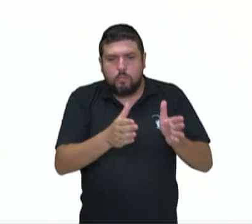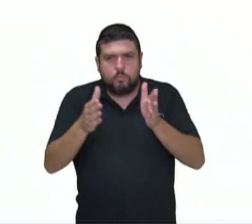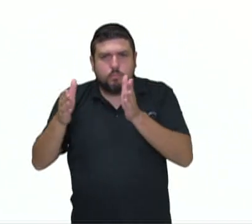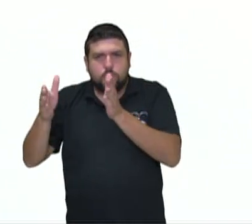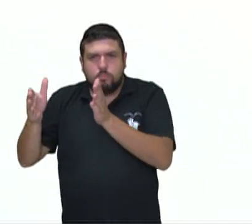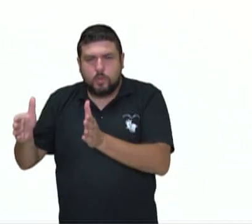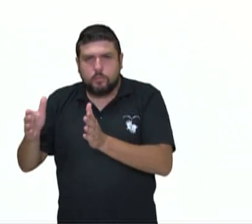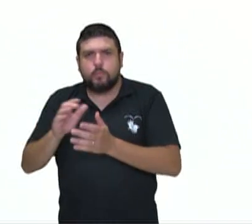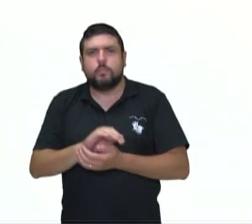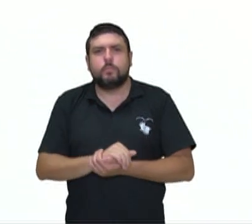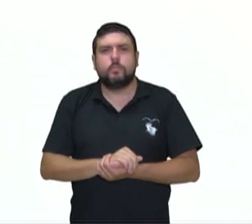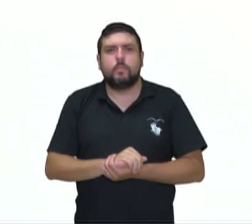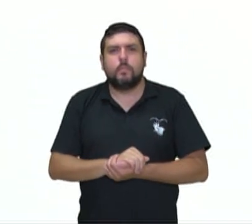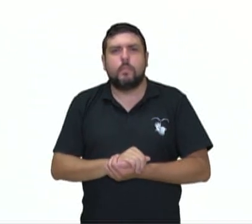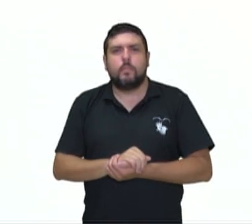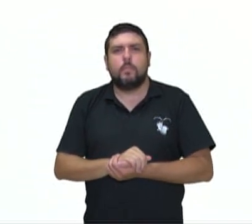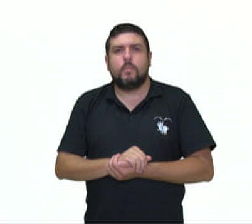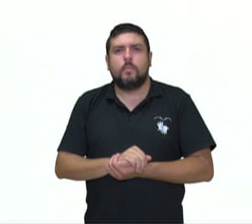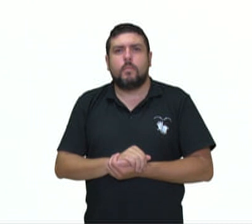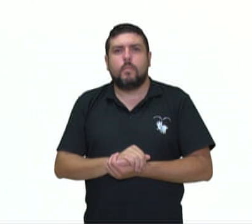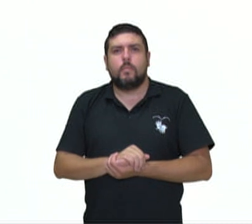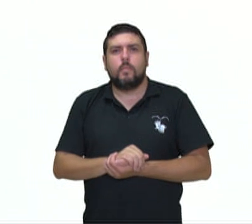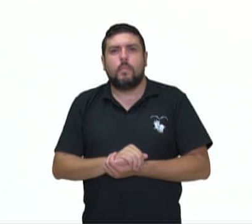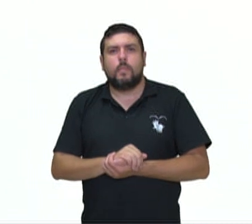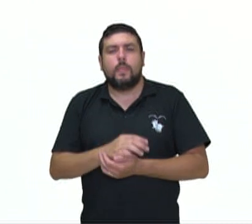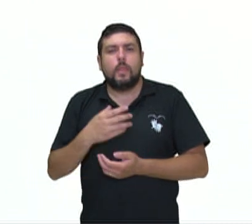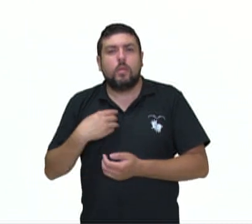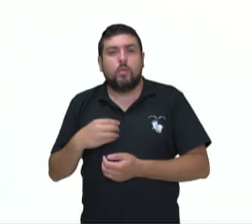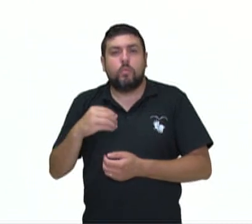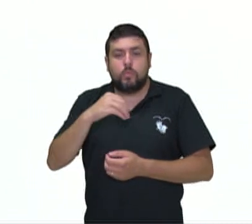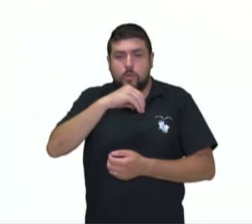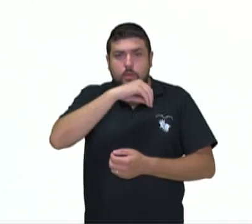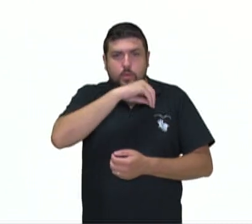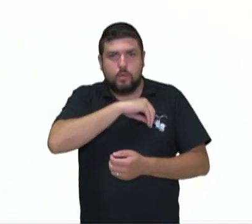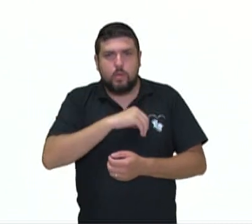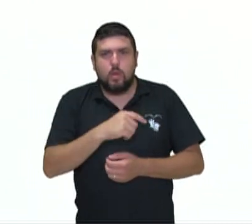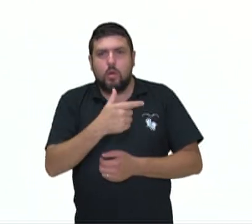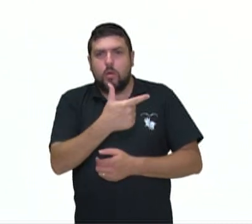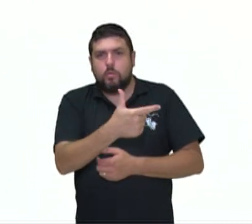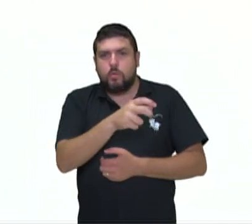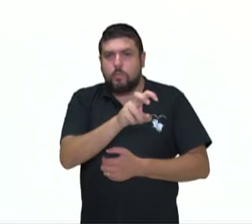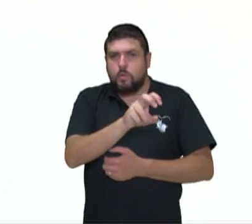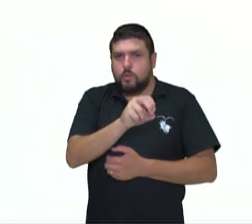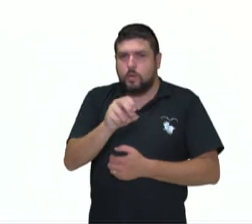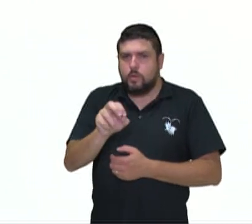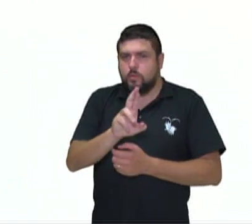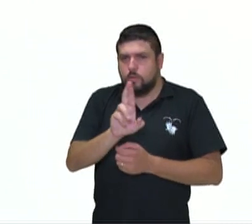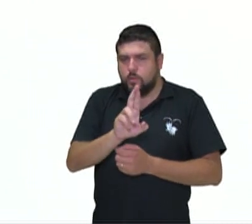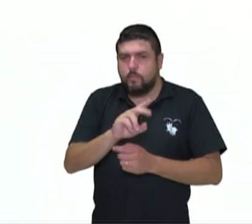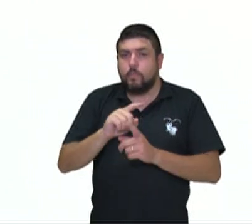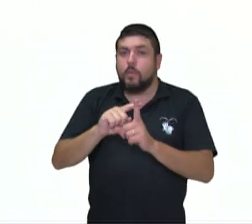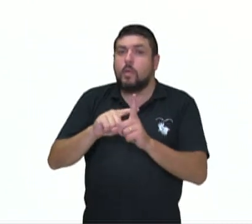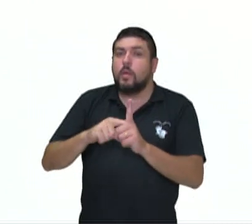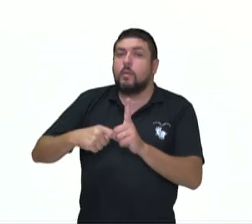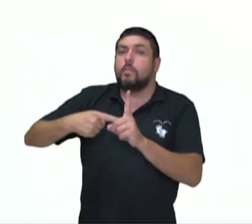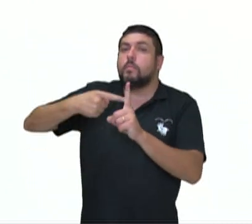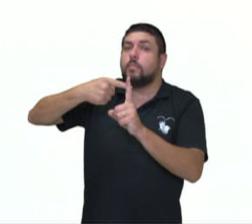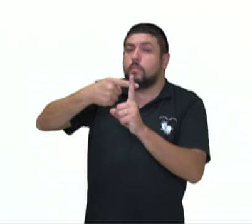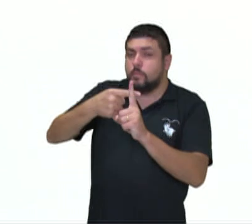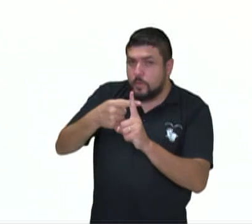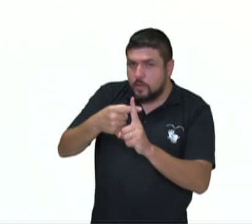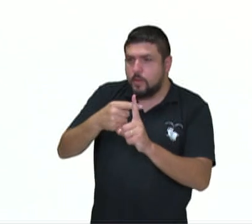que você tem que se atentar. Uma parte fixa, no valor de R$ 2.500, e uma parte variável,